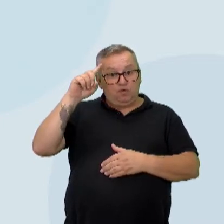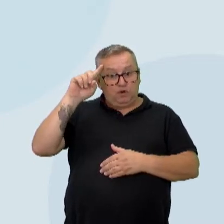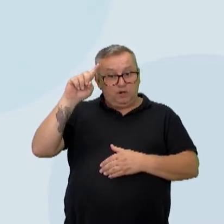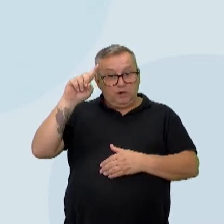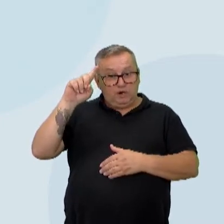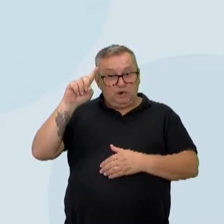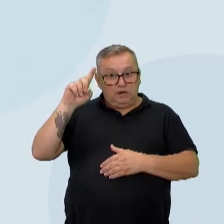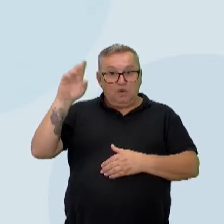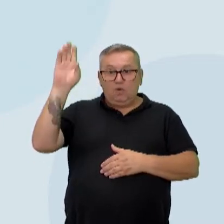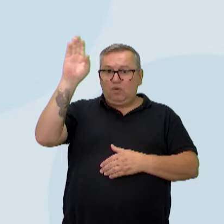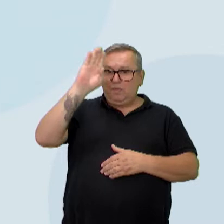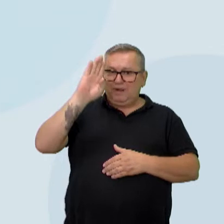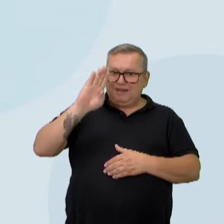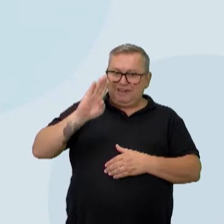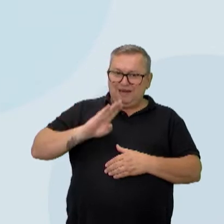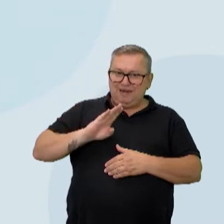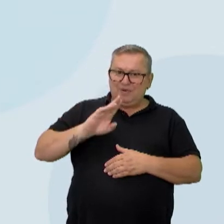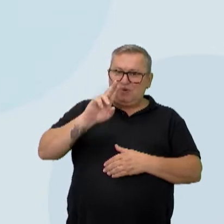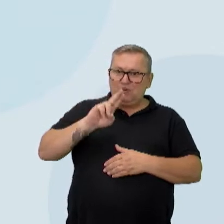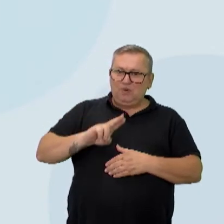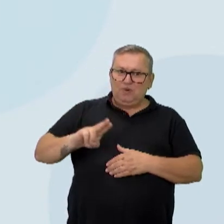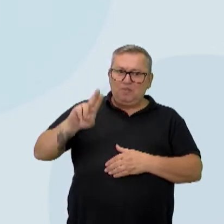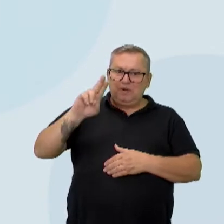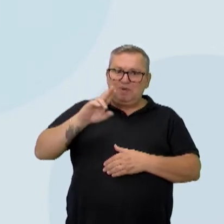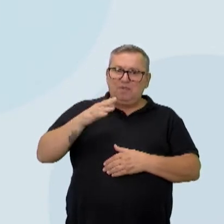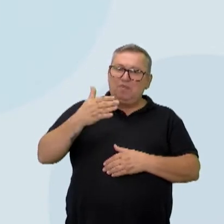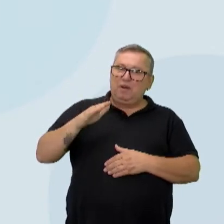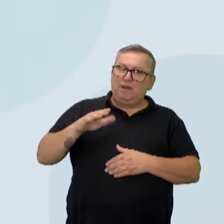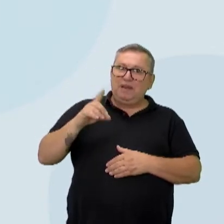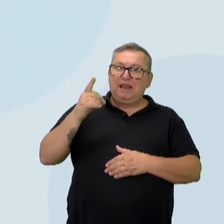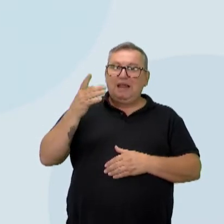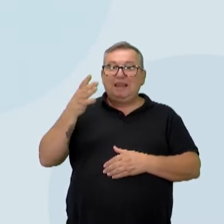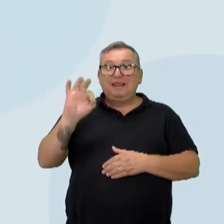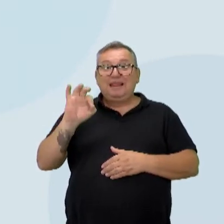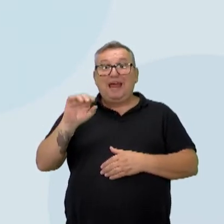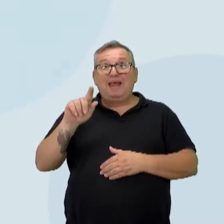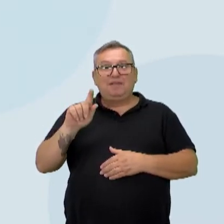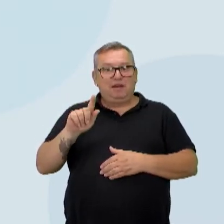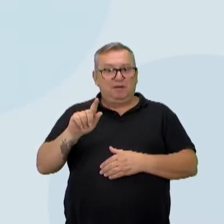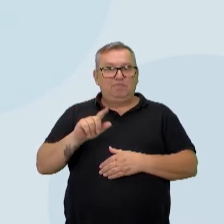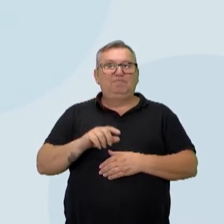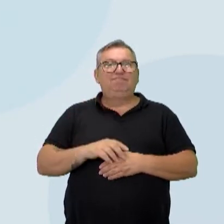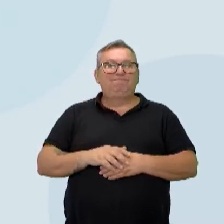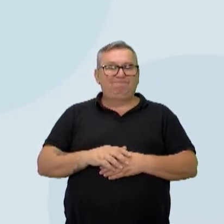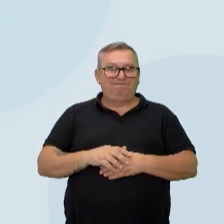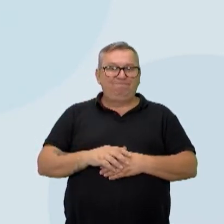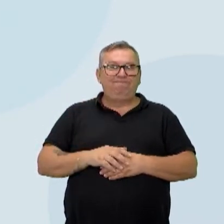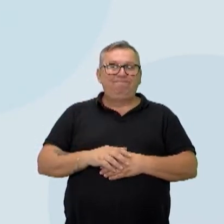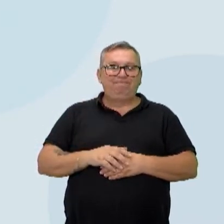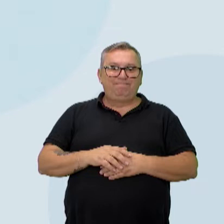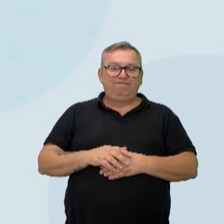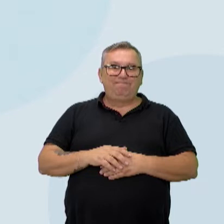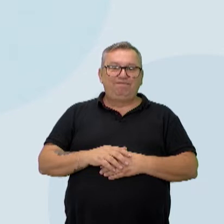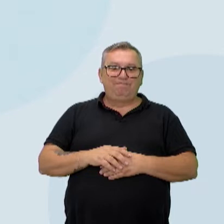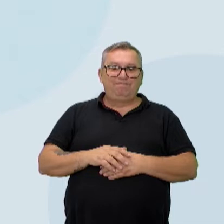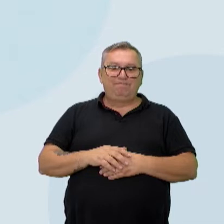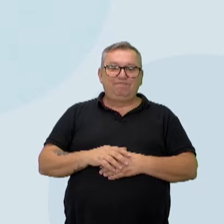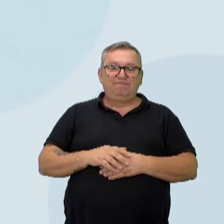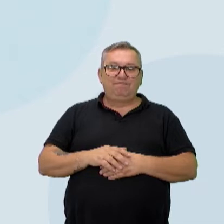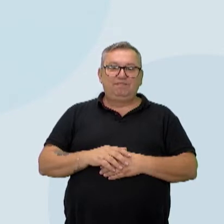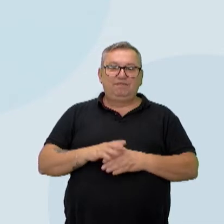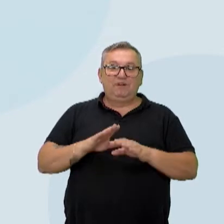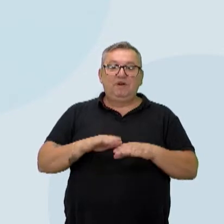Os brasileiros, no entanto, consomem em média cerca de 10 gramas, então o